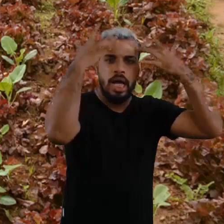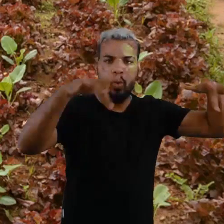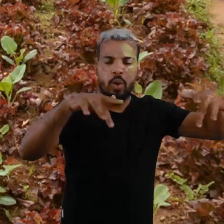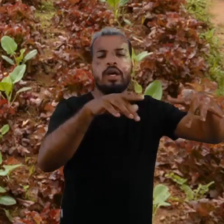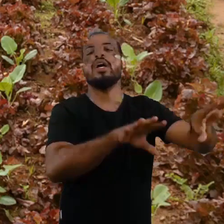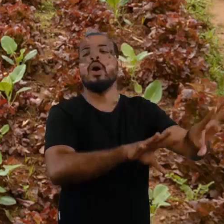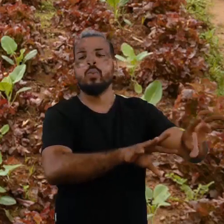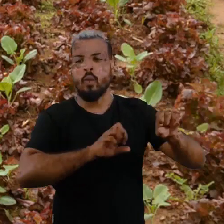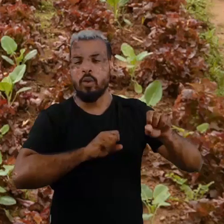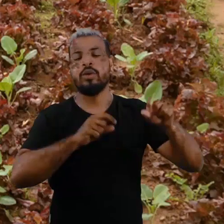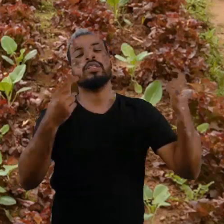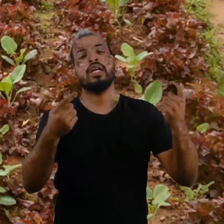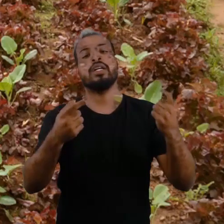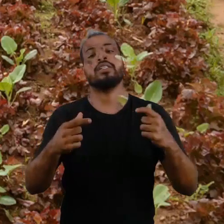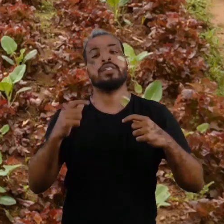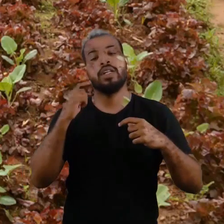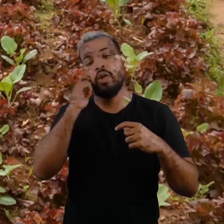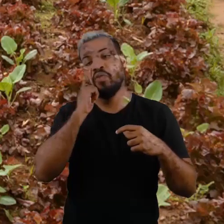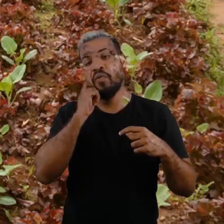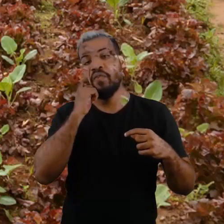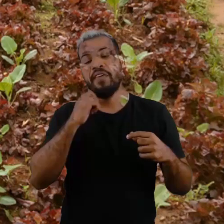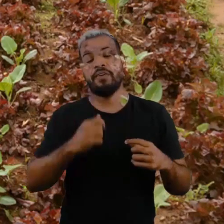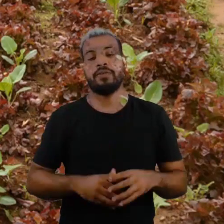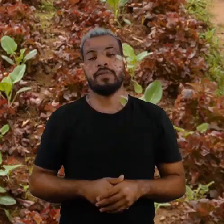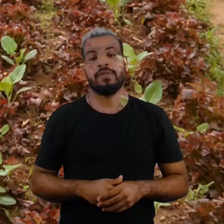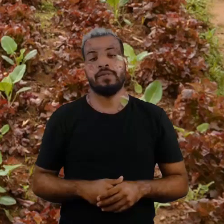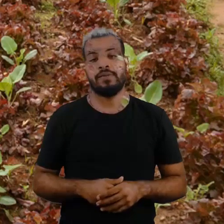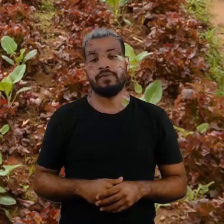sistemas, nos sistemas vivos de diversidade,